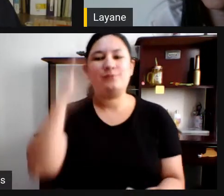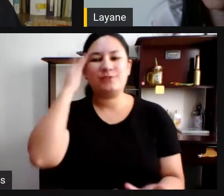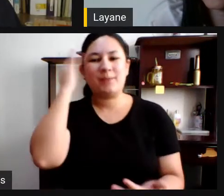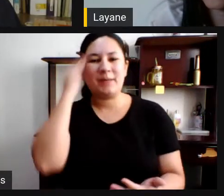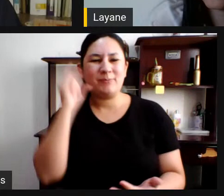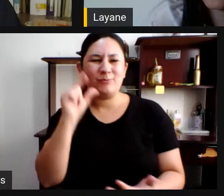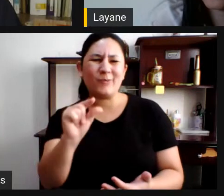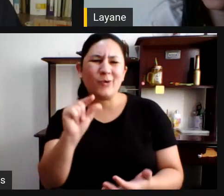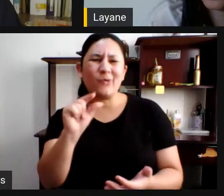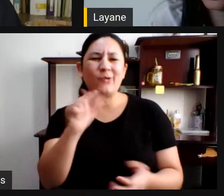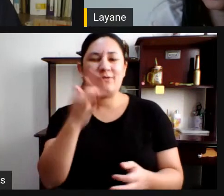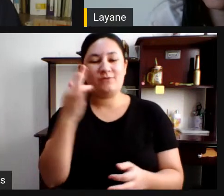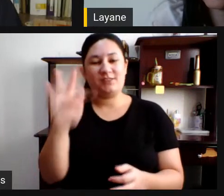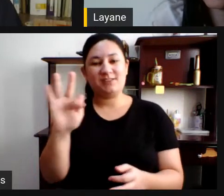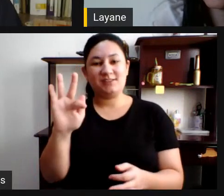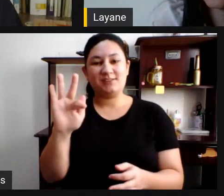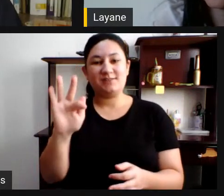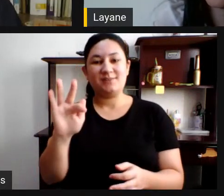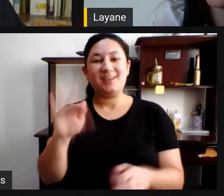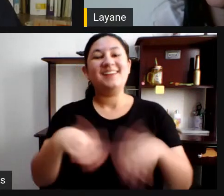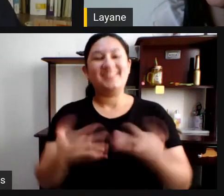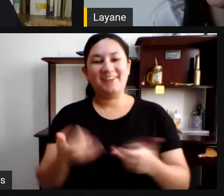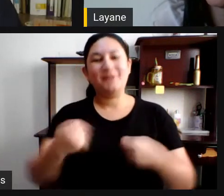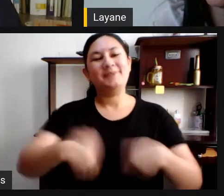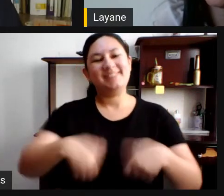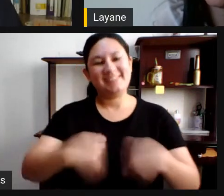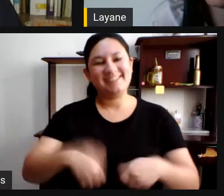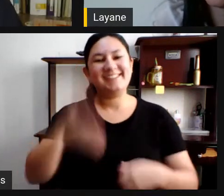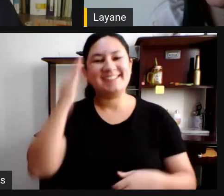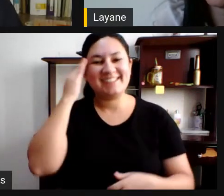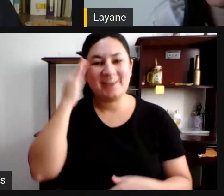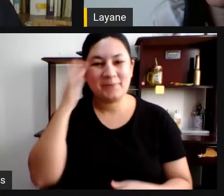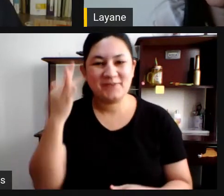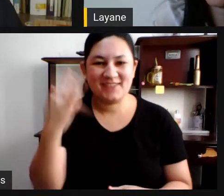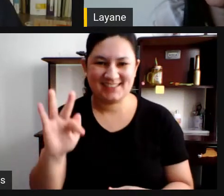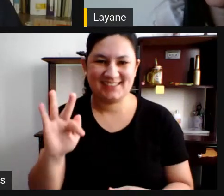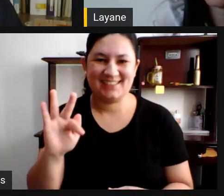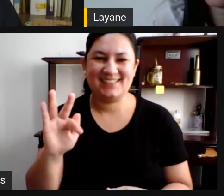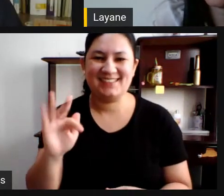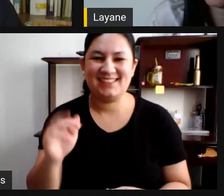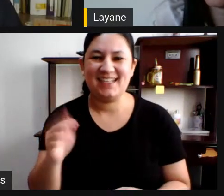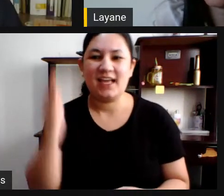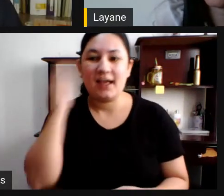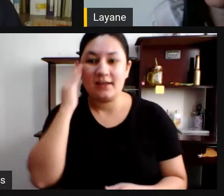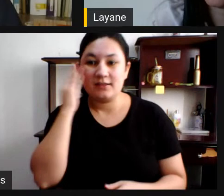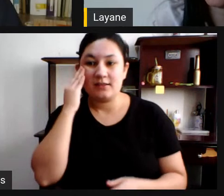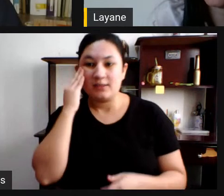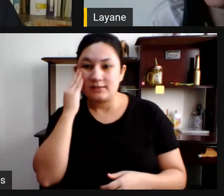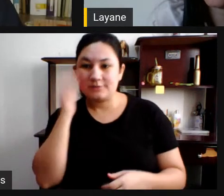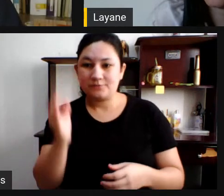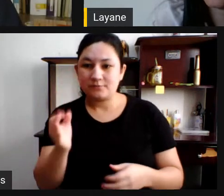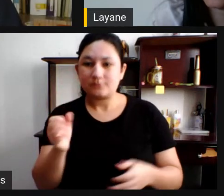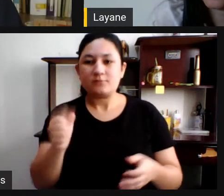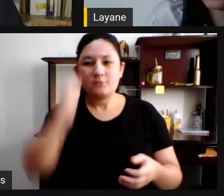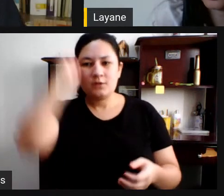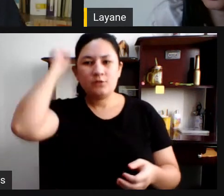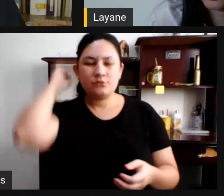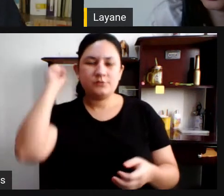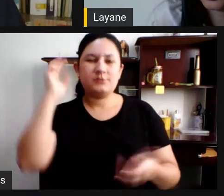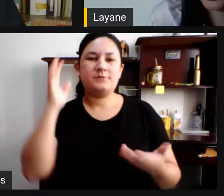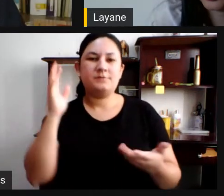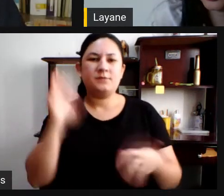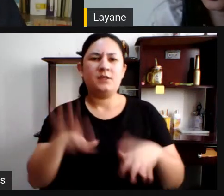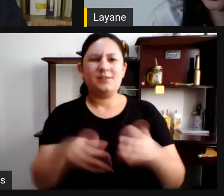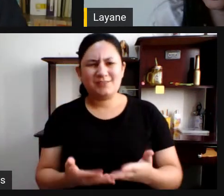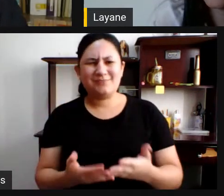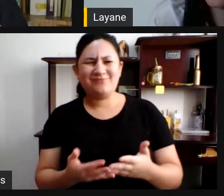aprendendo mais o francês para poder entender melhor o Sossir ia me habituando com a letra dele as letras são muito diferentes ia